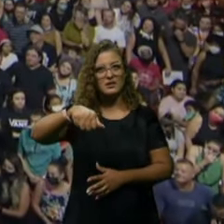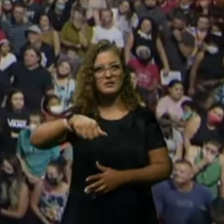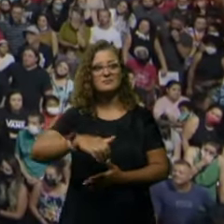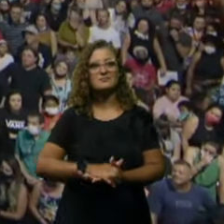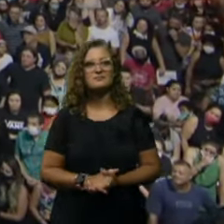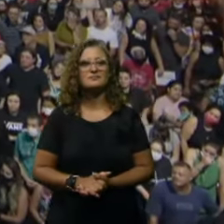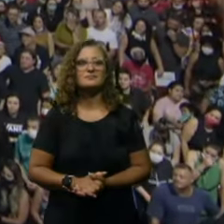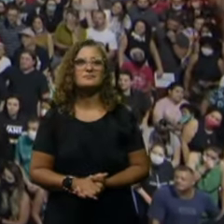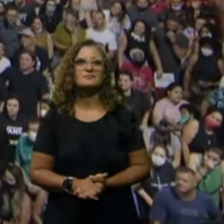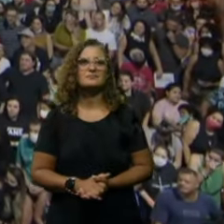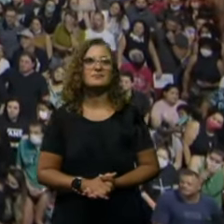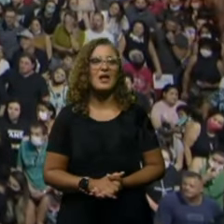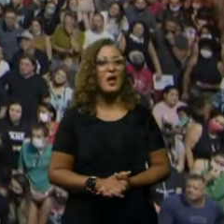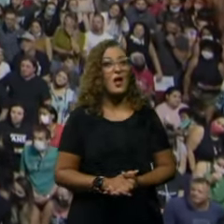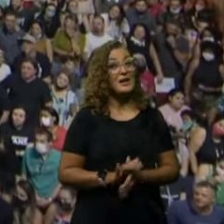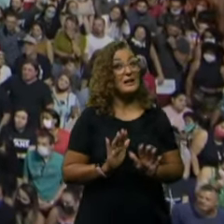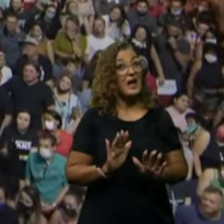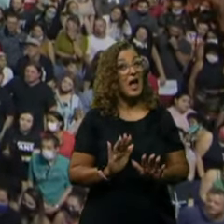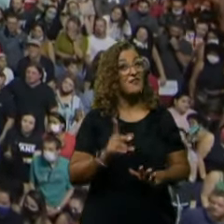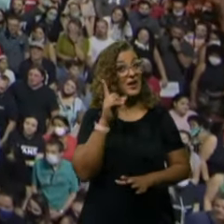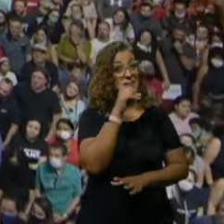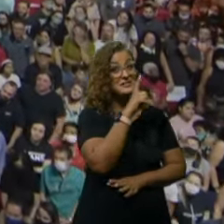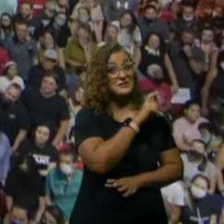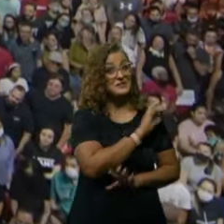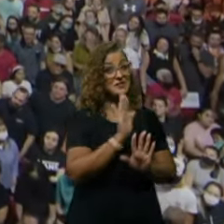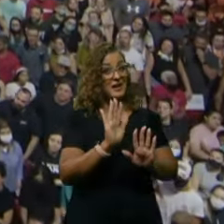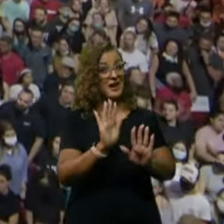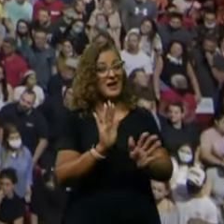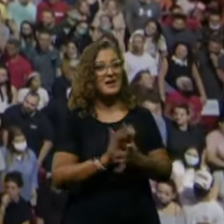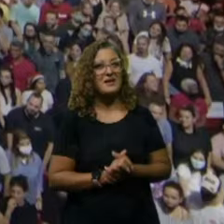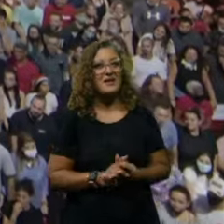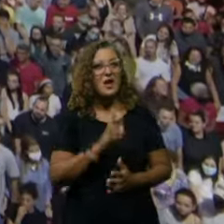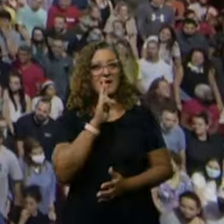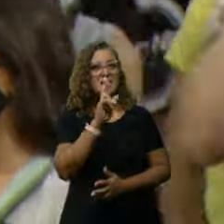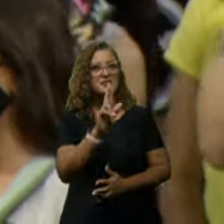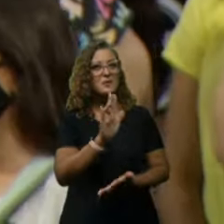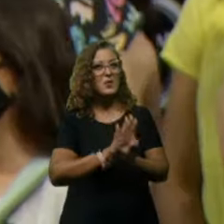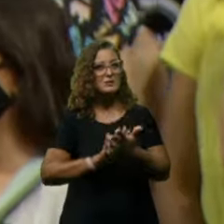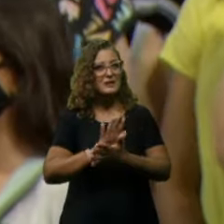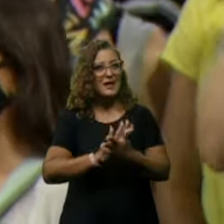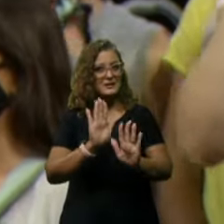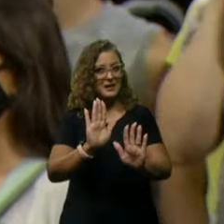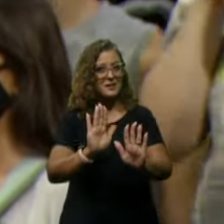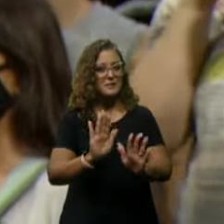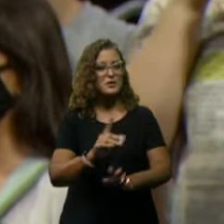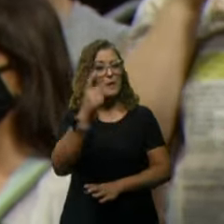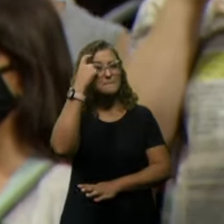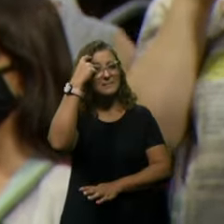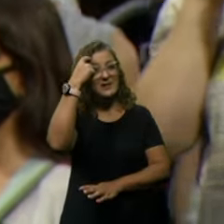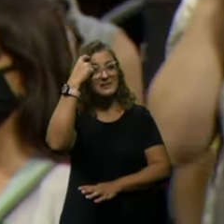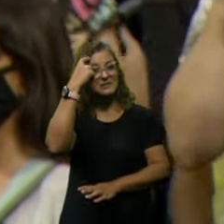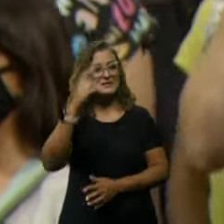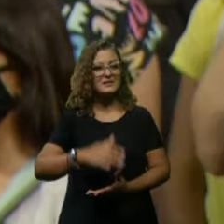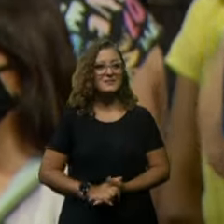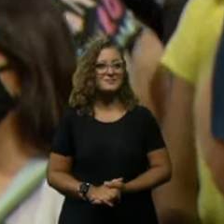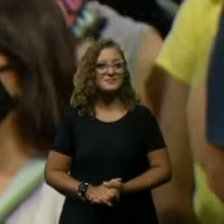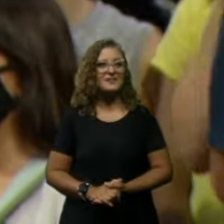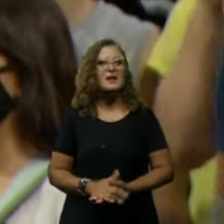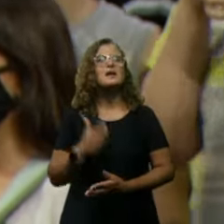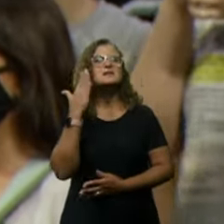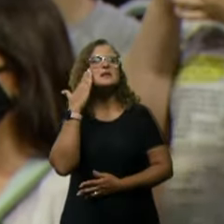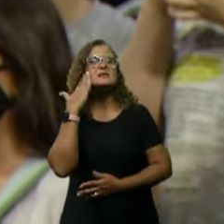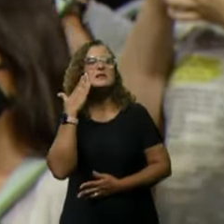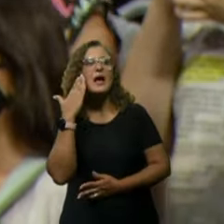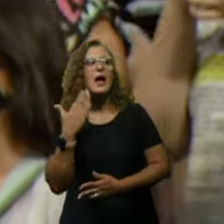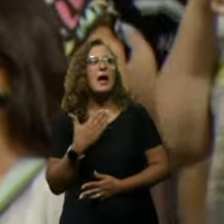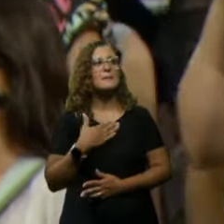vou com outra parte mais complicada não te responder nada fica dia que você tá se você conhece que